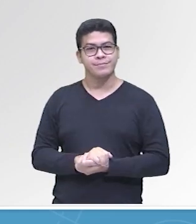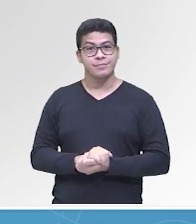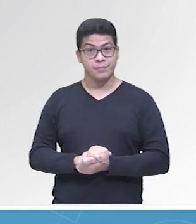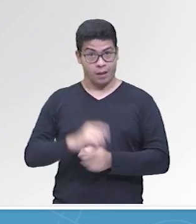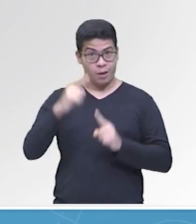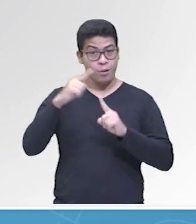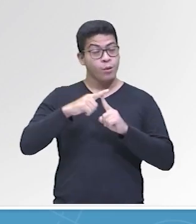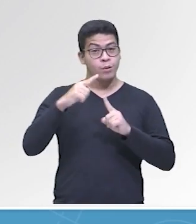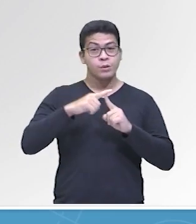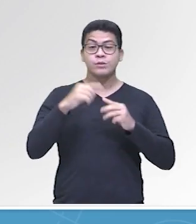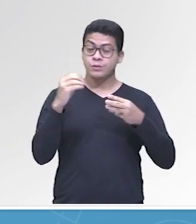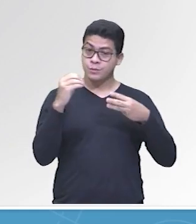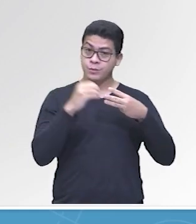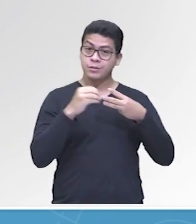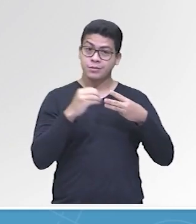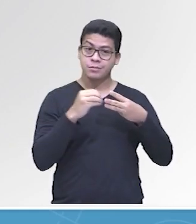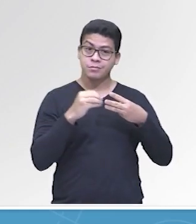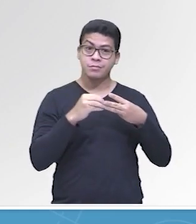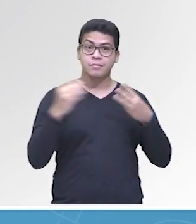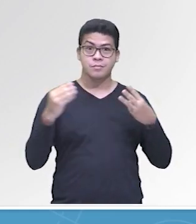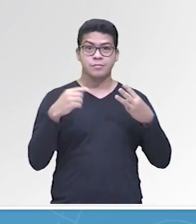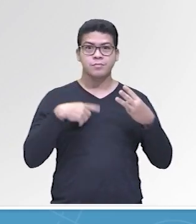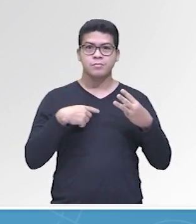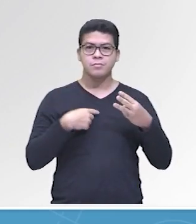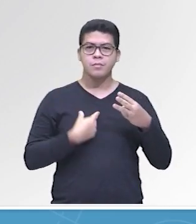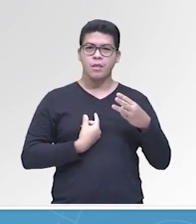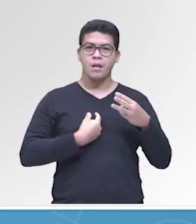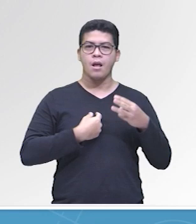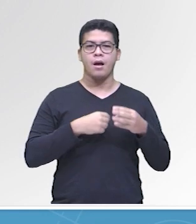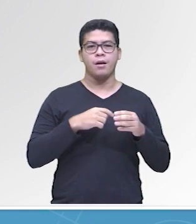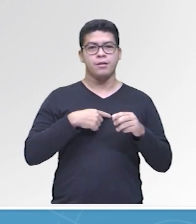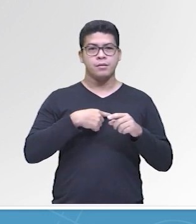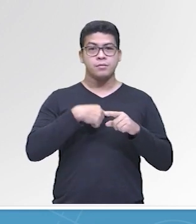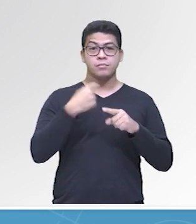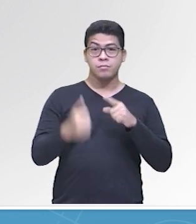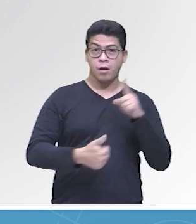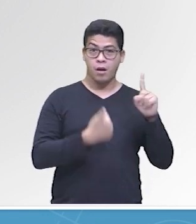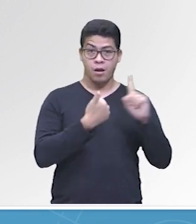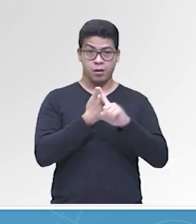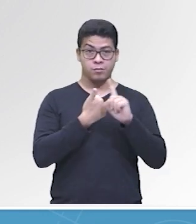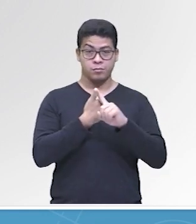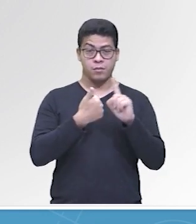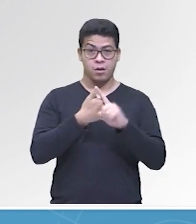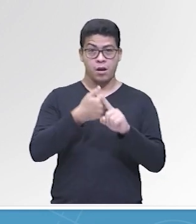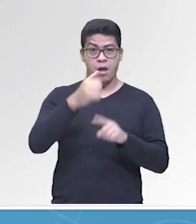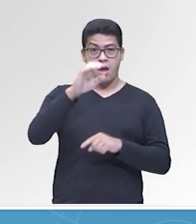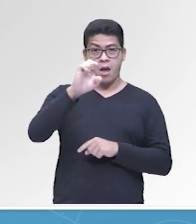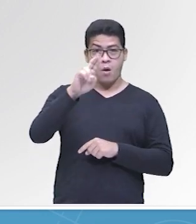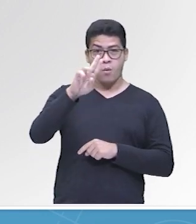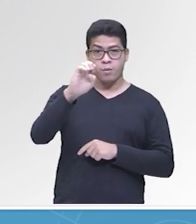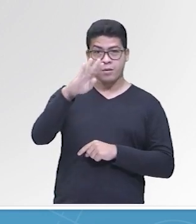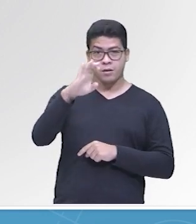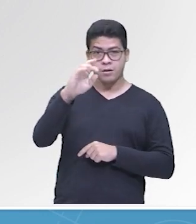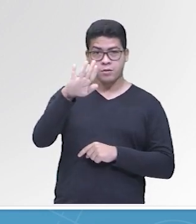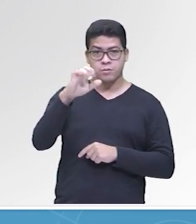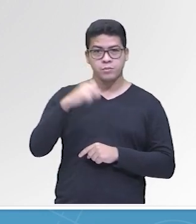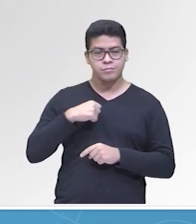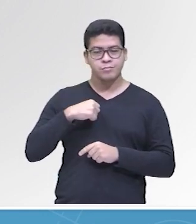de células, então aí temos células classificação primária, células eucariontes e